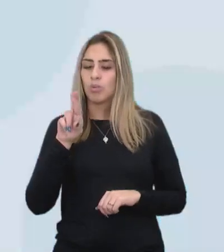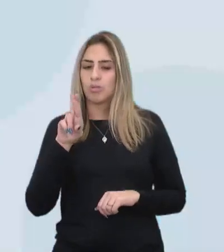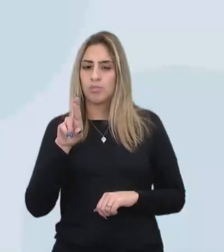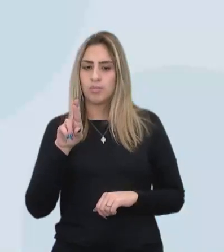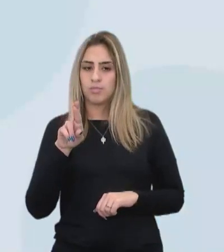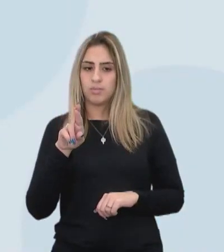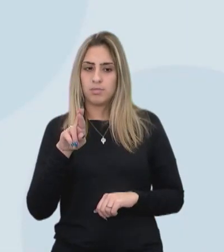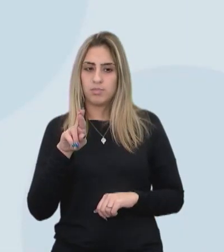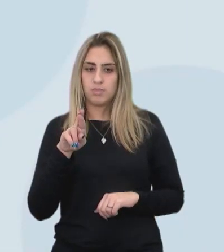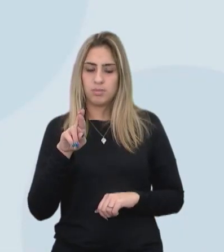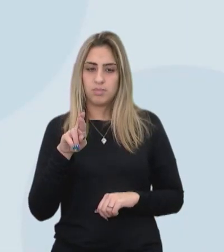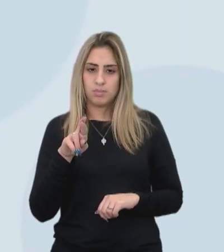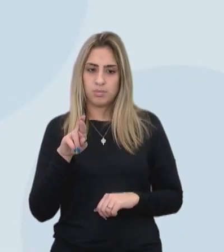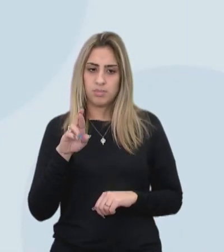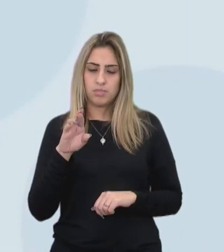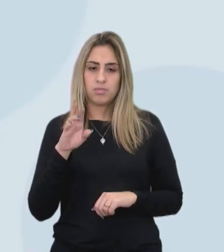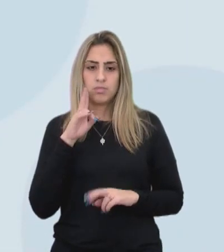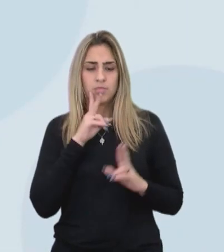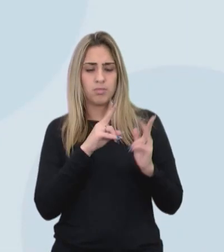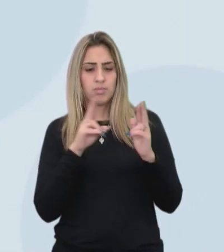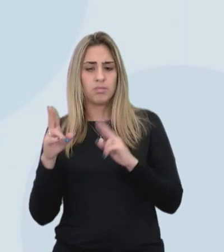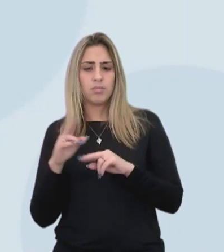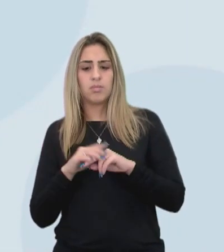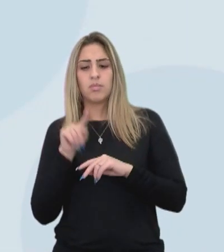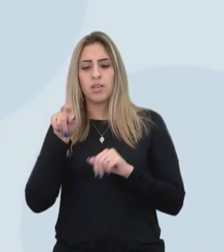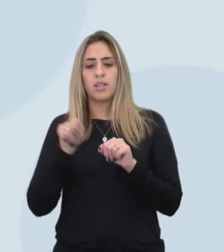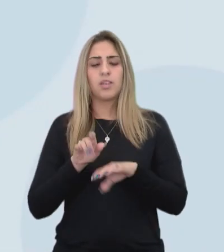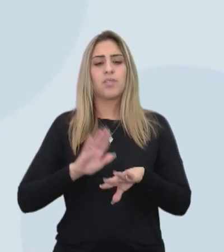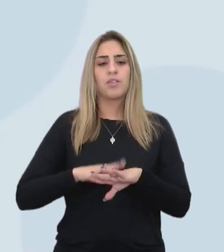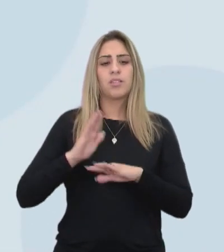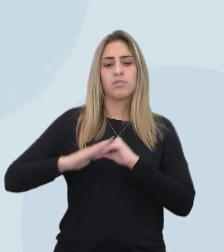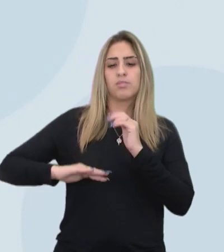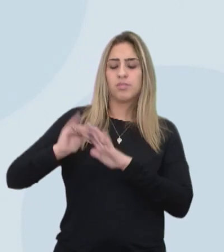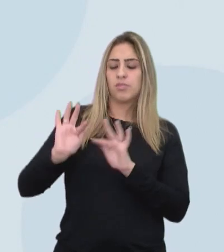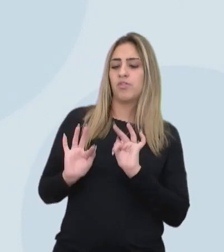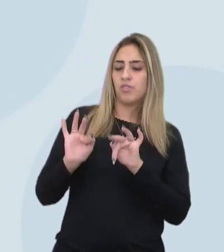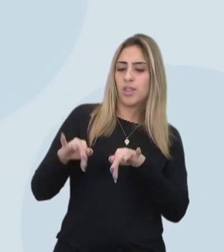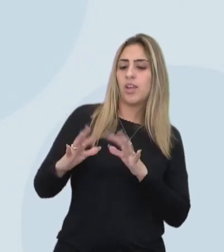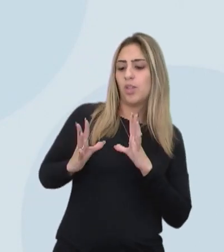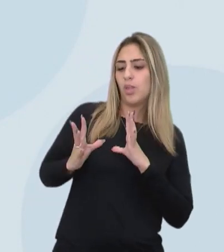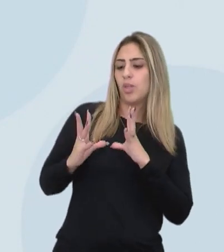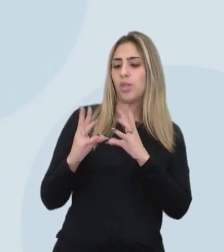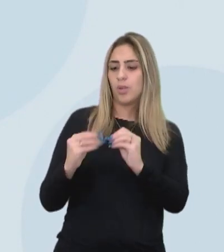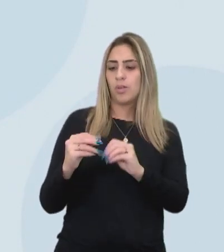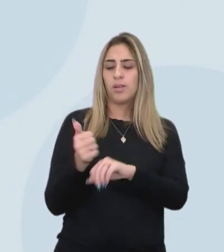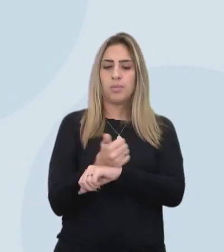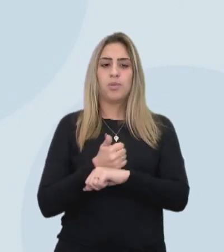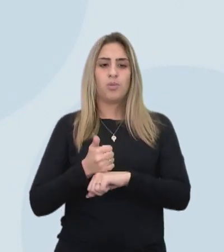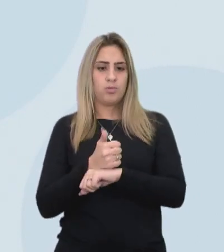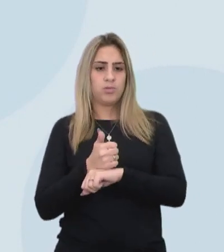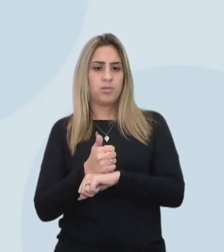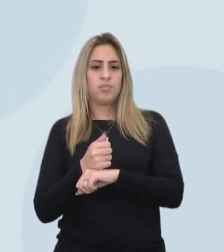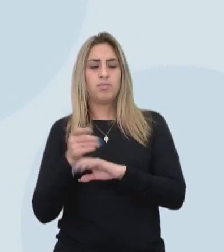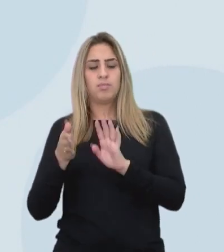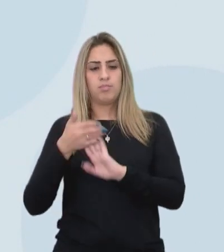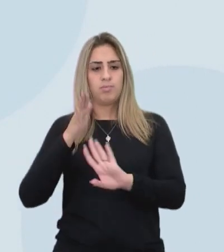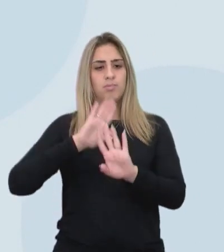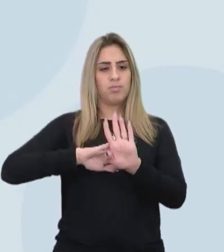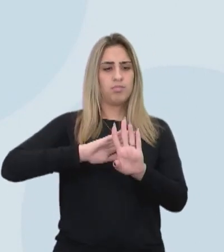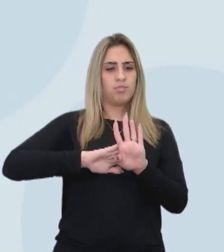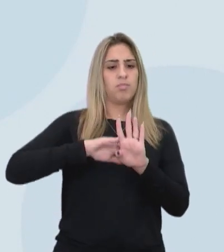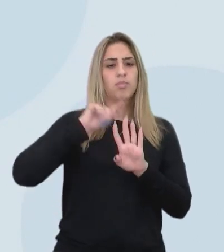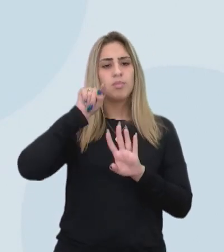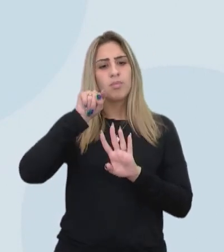tela para vocês. O editor é quem executa a construção final de toda a produção. Ele recebe uma infinidade